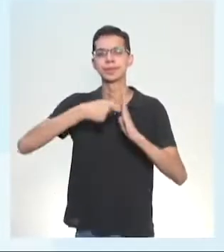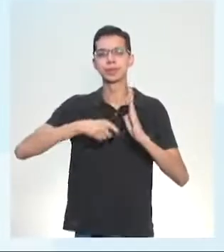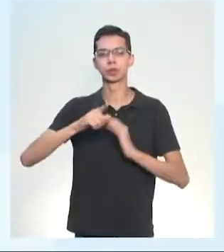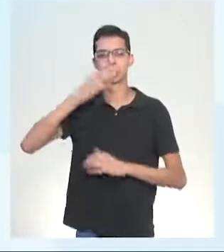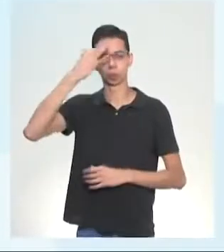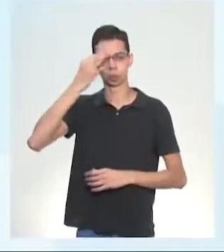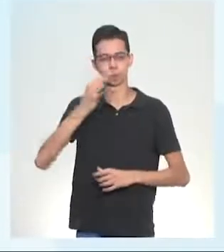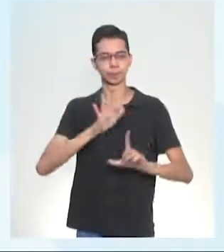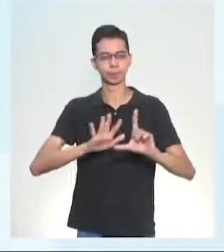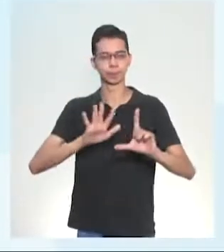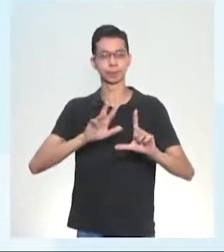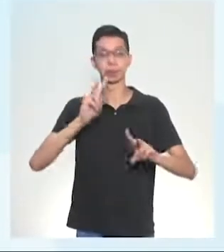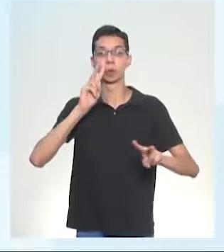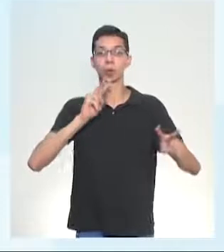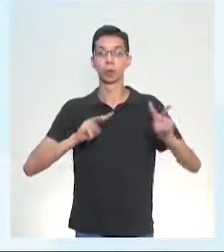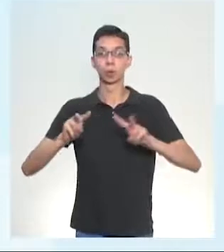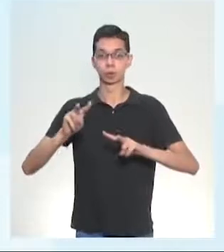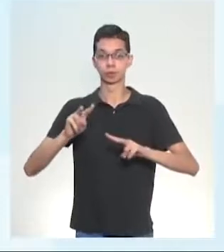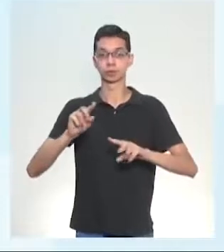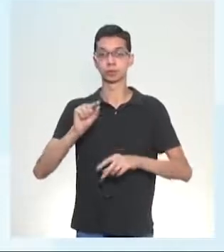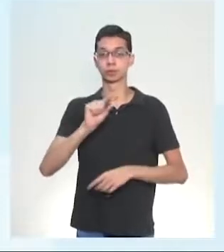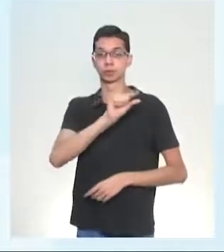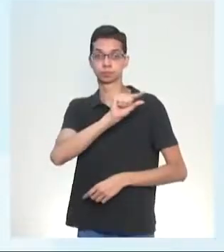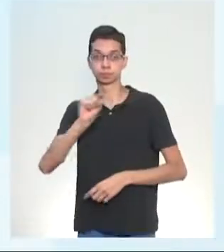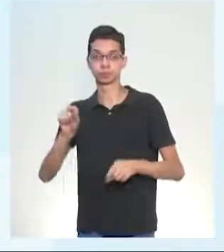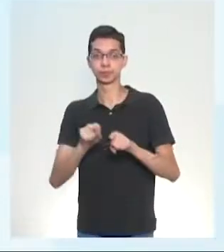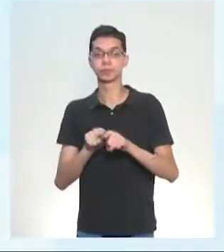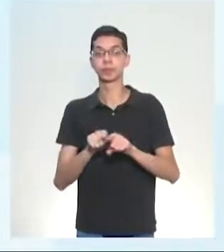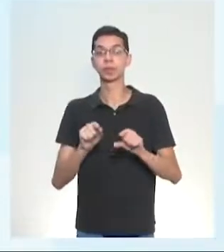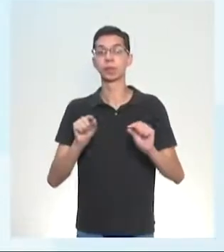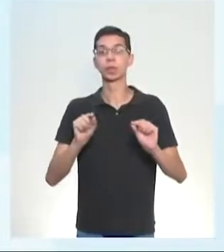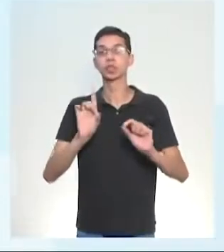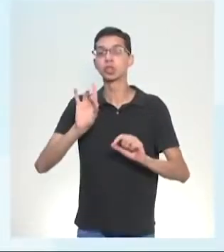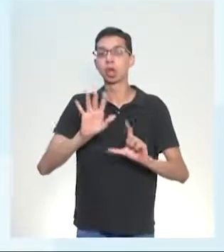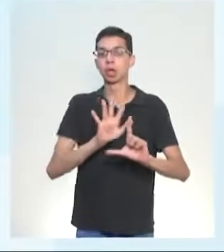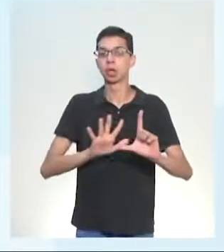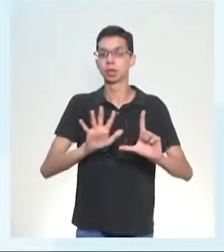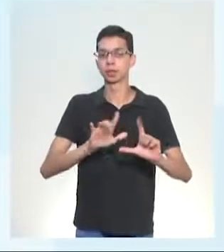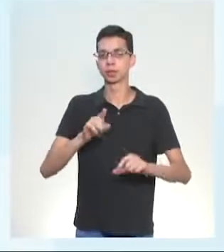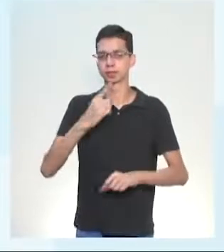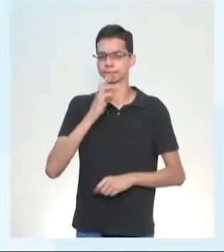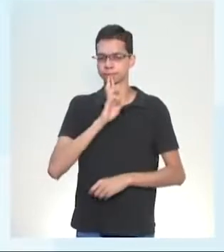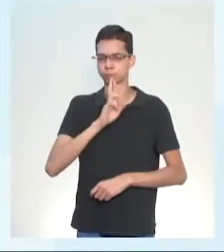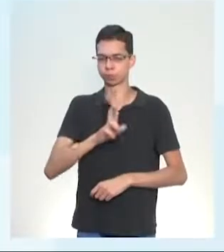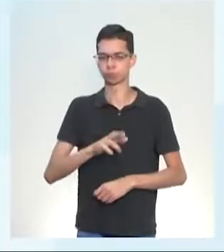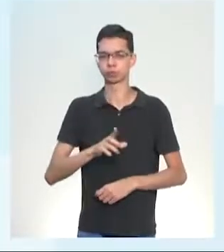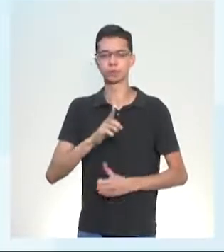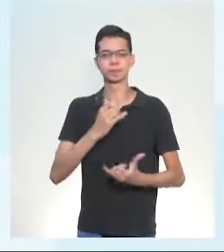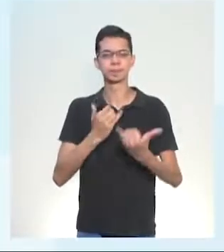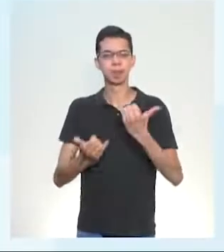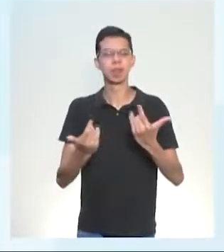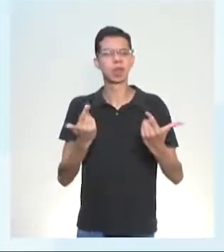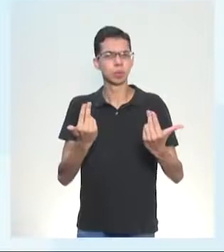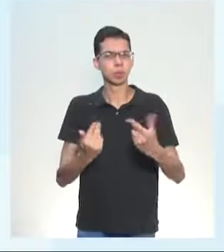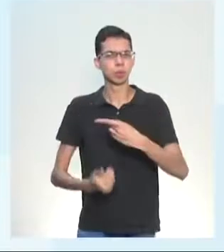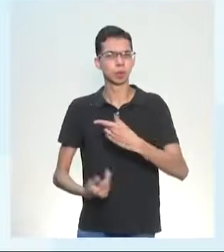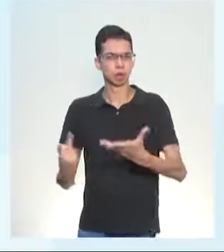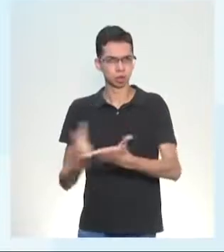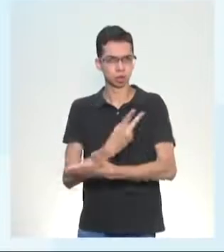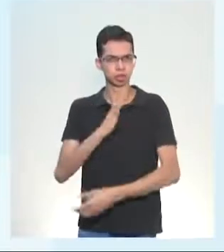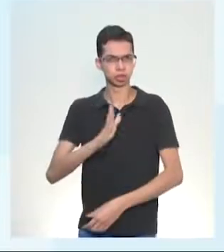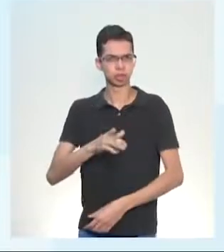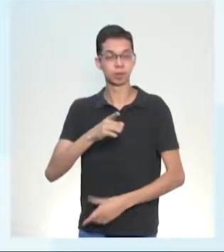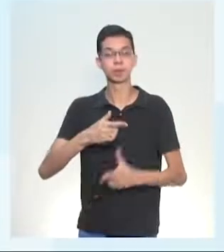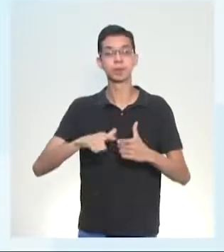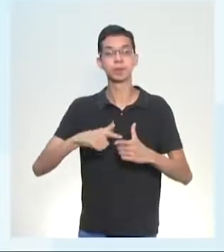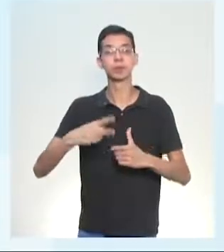linguagem verbal e não verbal do meme, a seguir, responda. Você já passou por algo semelhante? Como conseguiu resolver a